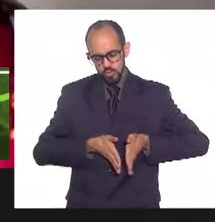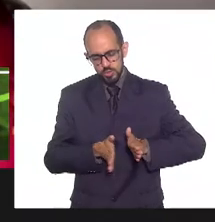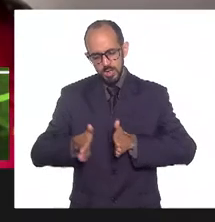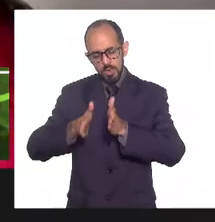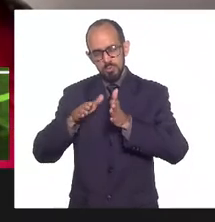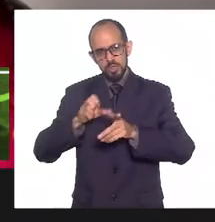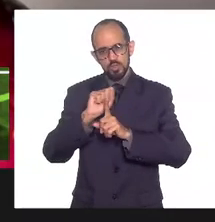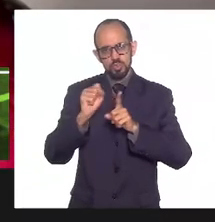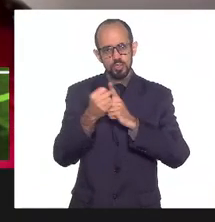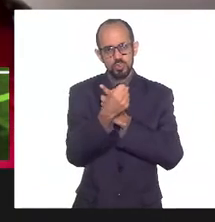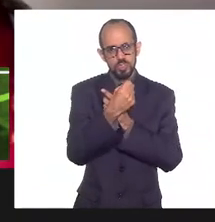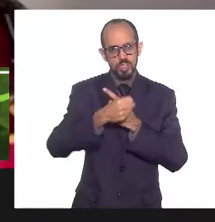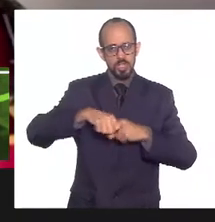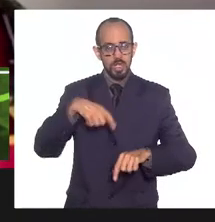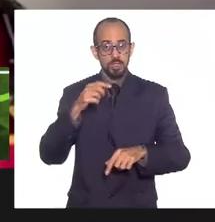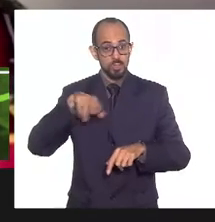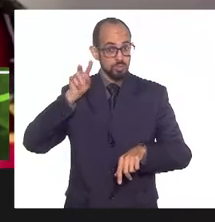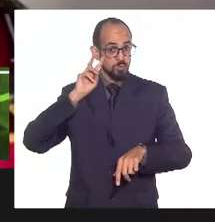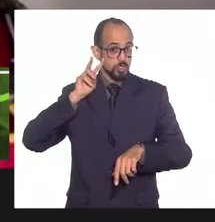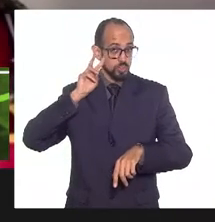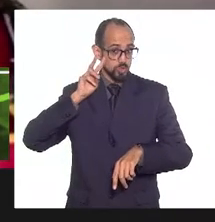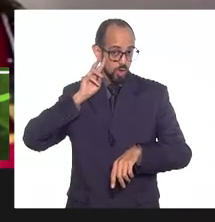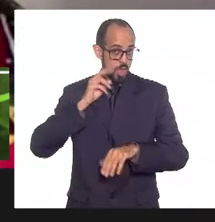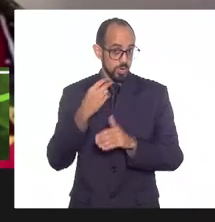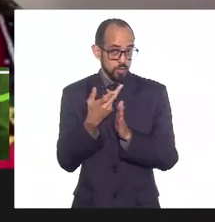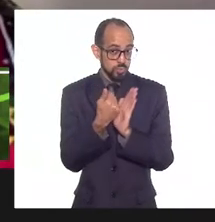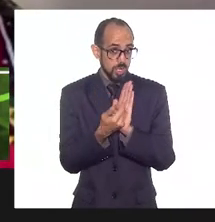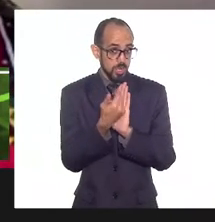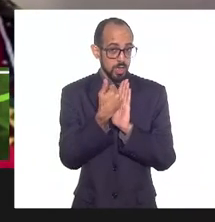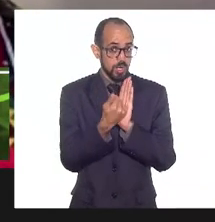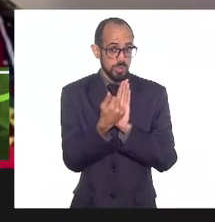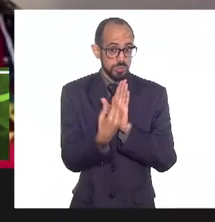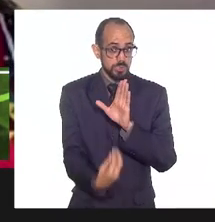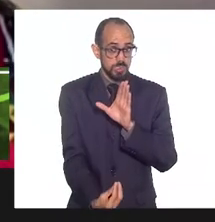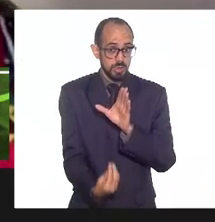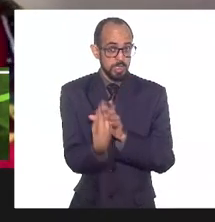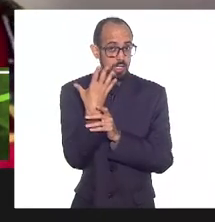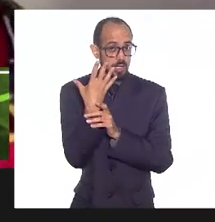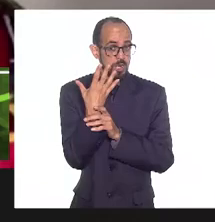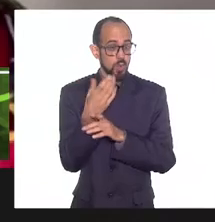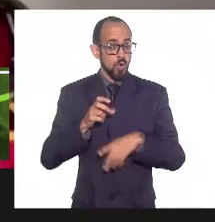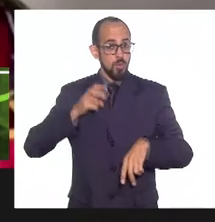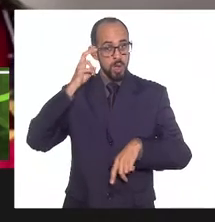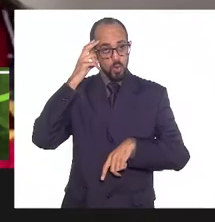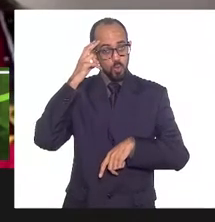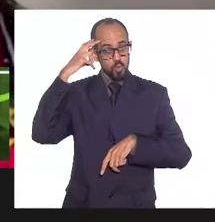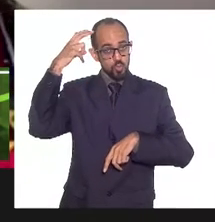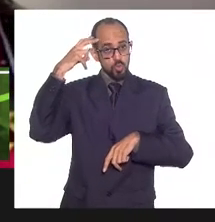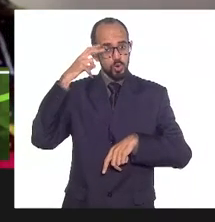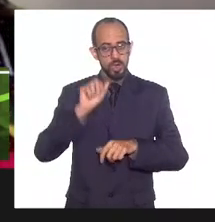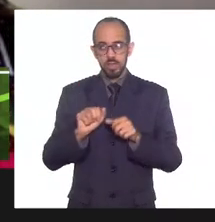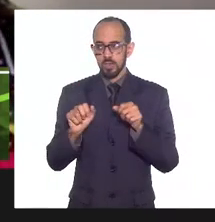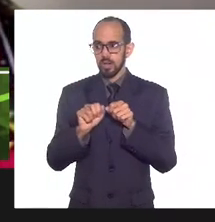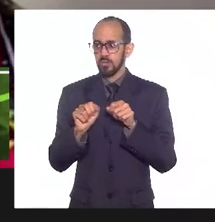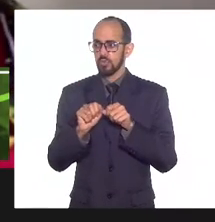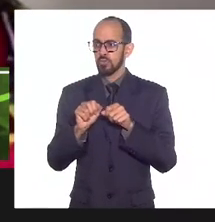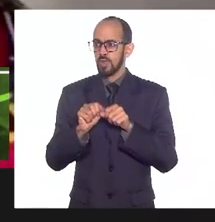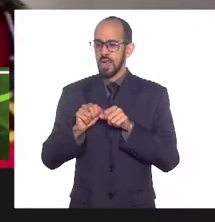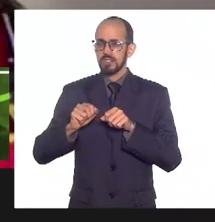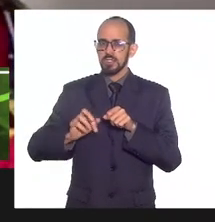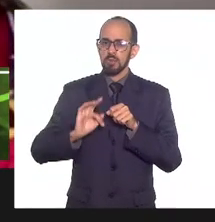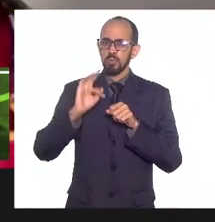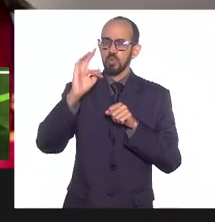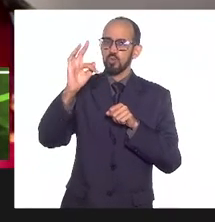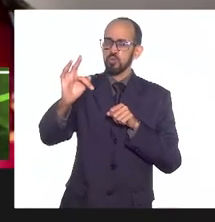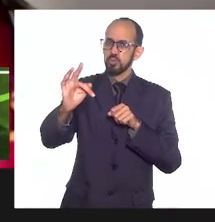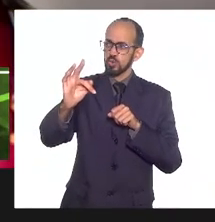historicamente os artistas produtores e fazedores de cultura normalmente estão produzindo à frente do seu tempo e produzindo